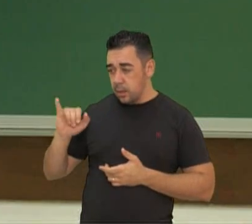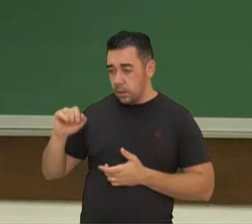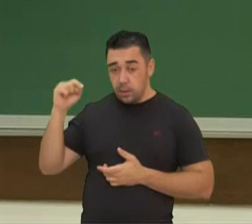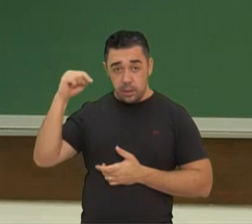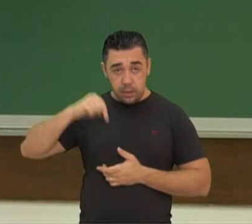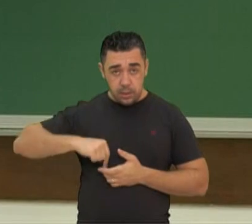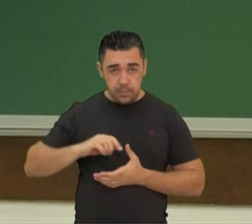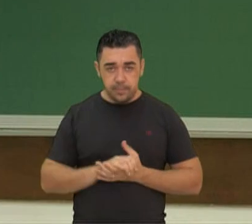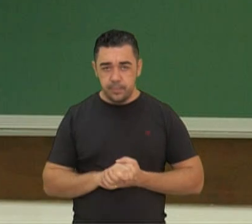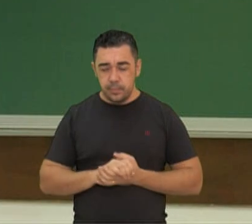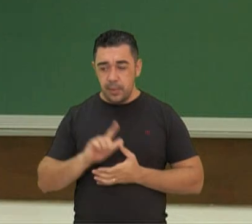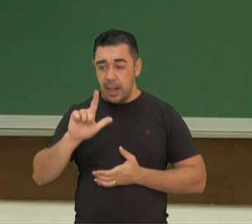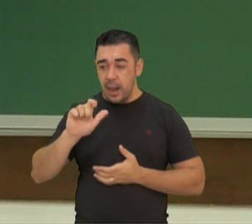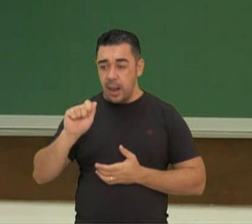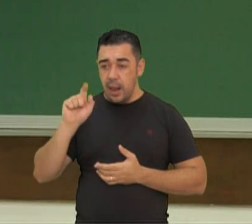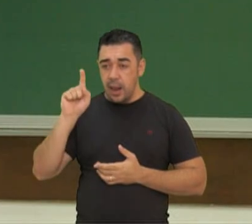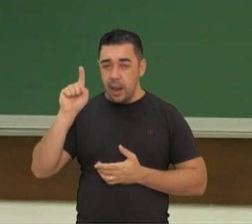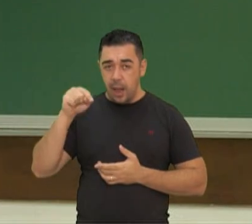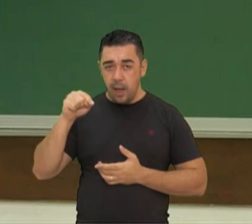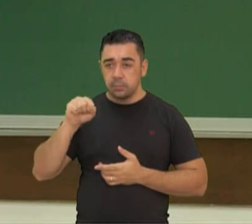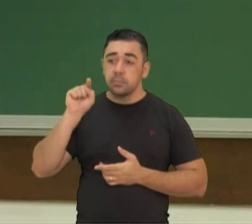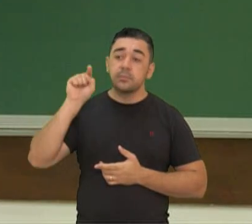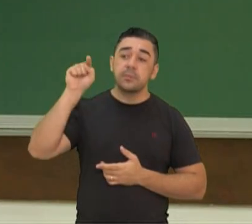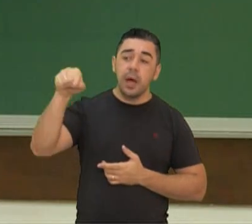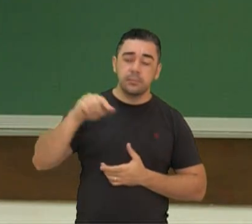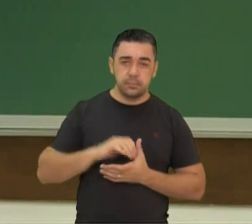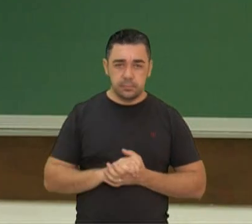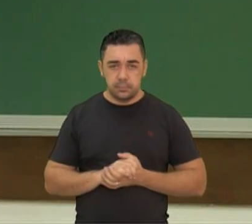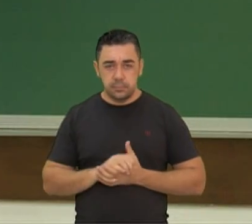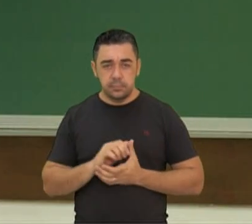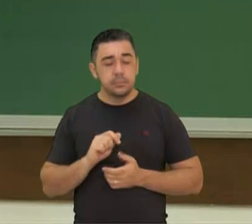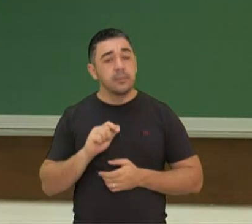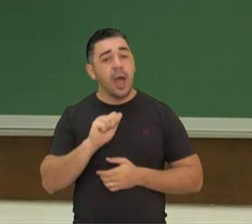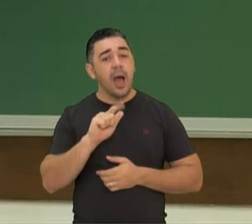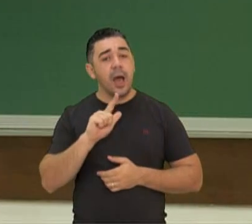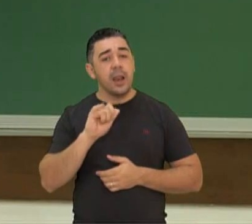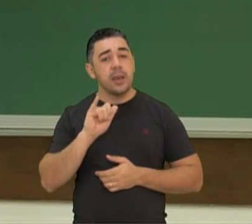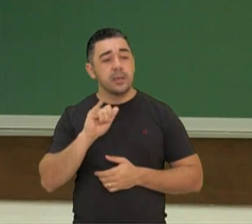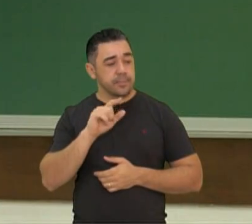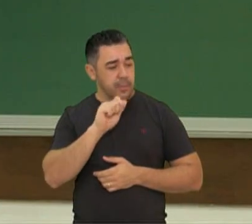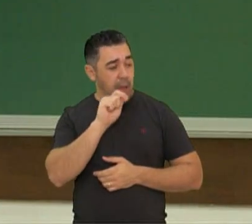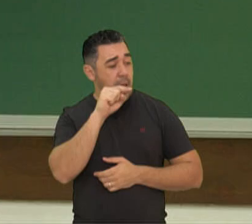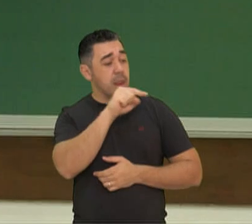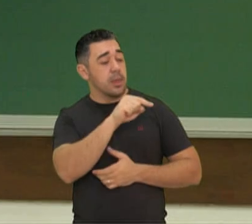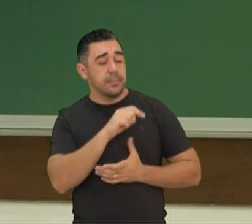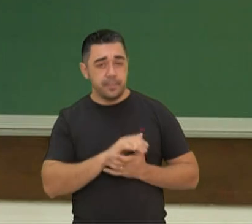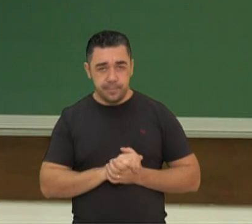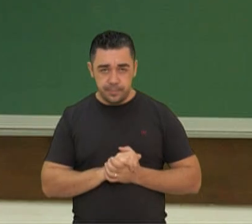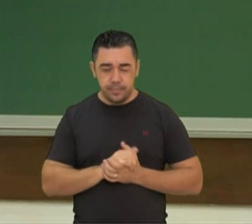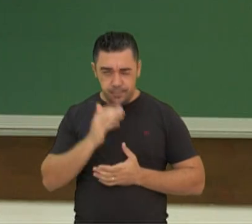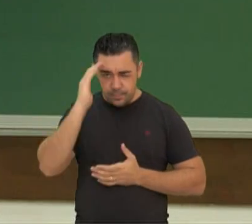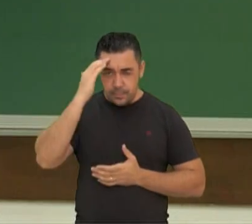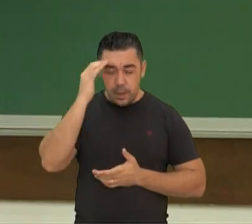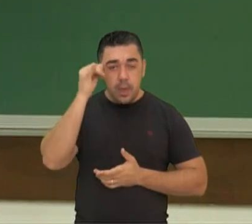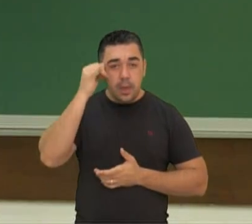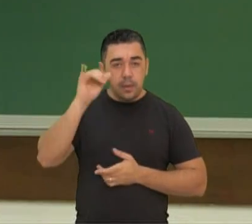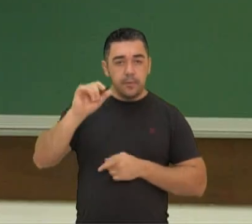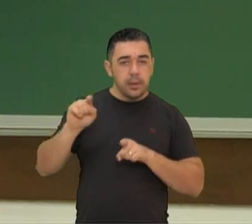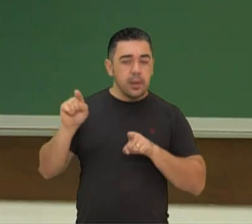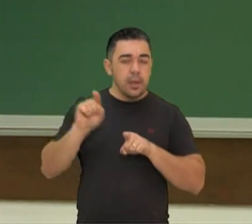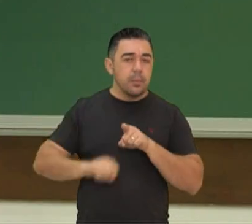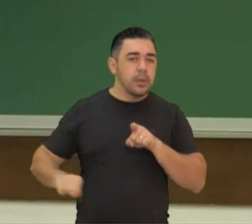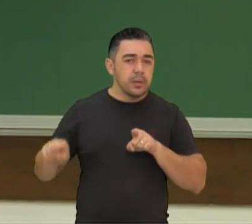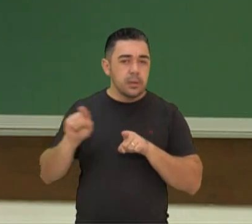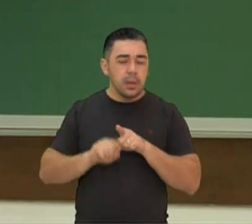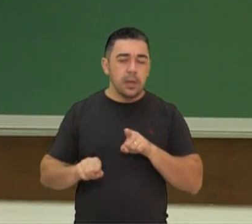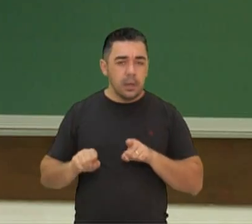à coesão textual, tá? Então seria basicamente assim: uma maneira de evitar repetições é